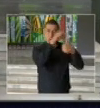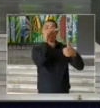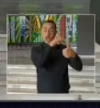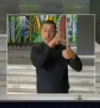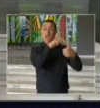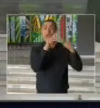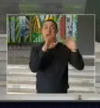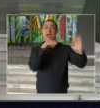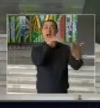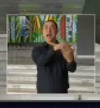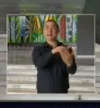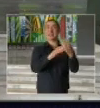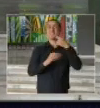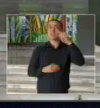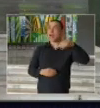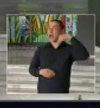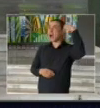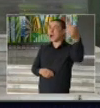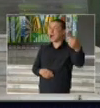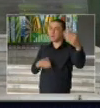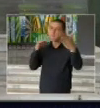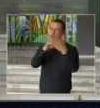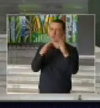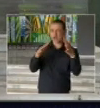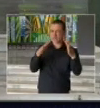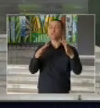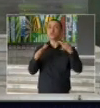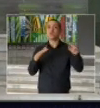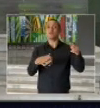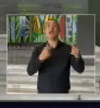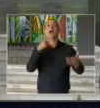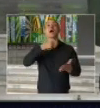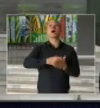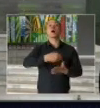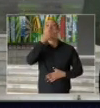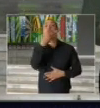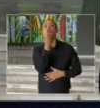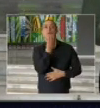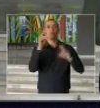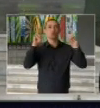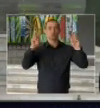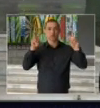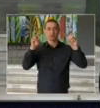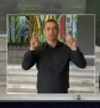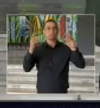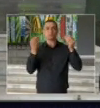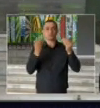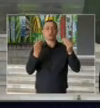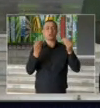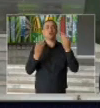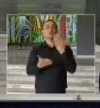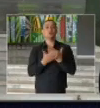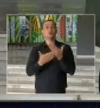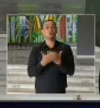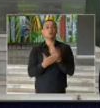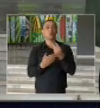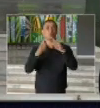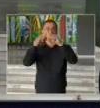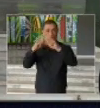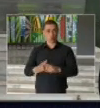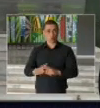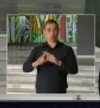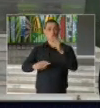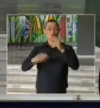a primeira equipe de esportes a lançar o QR Code para a rádio. Olha aí, ó. Aproxime sua câmera do seu smartphone. Está aí no computador? Você está no seu